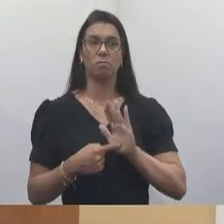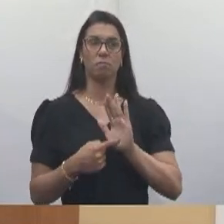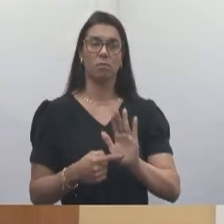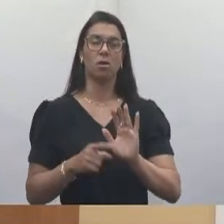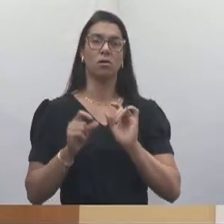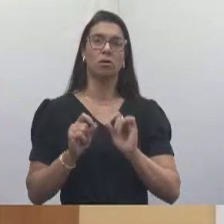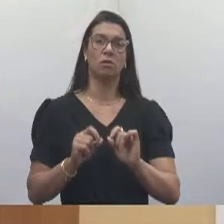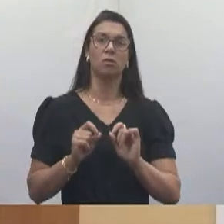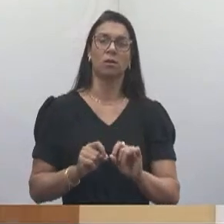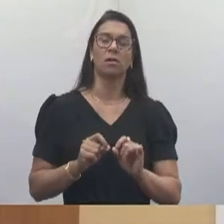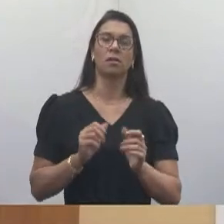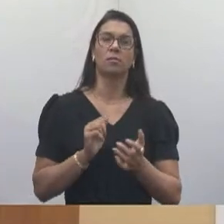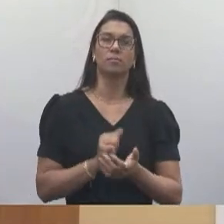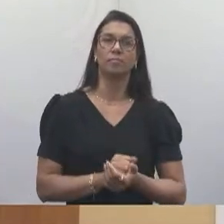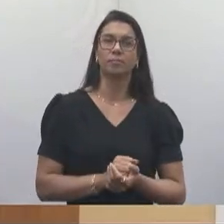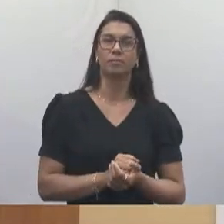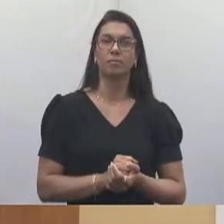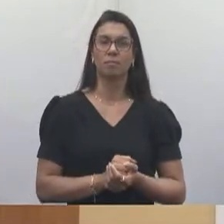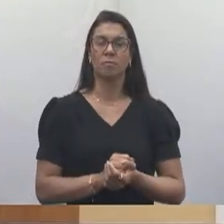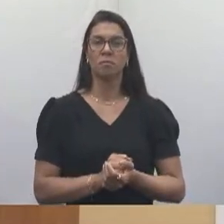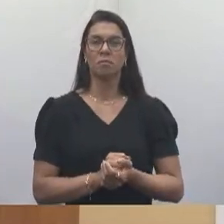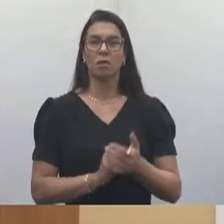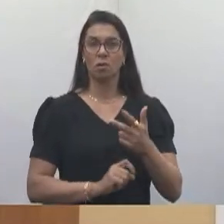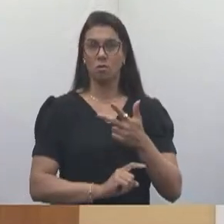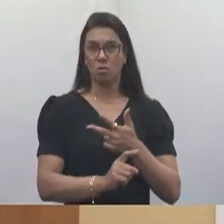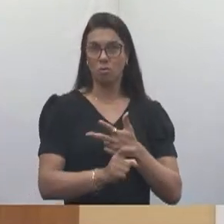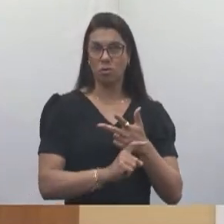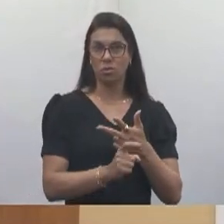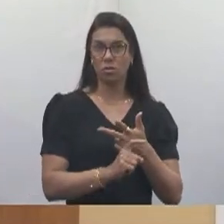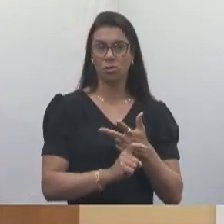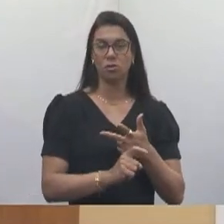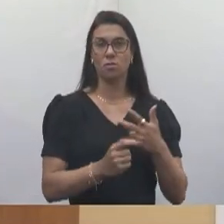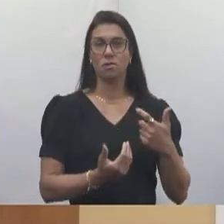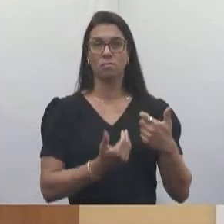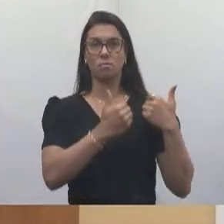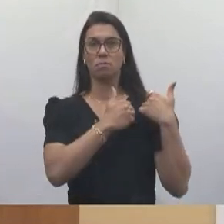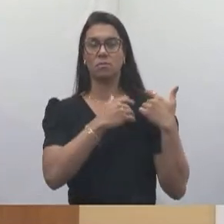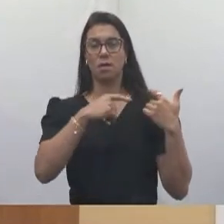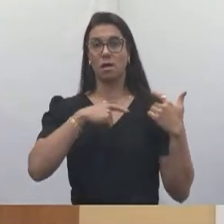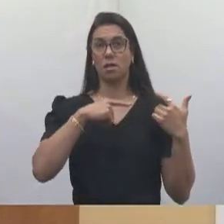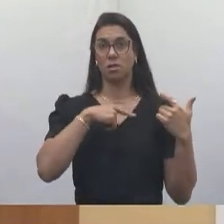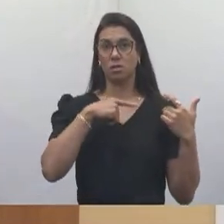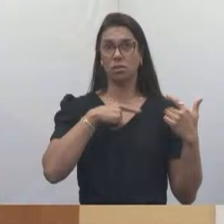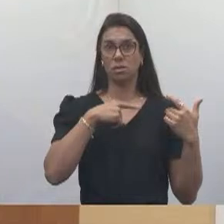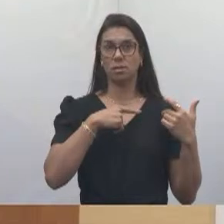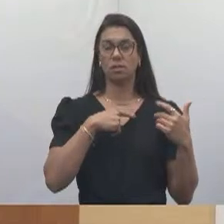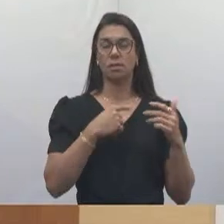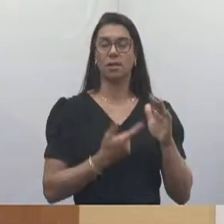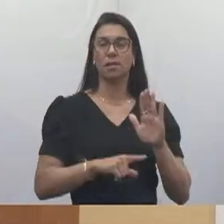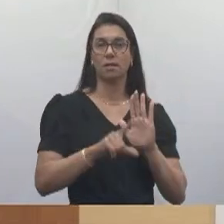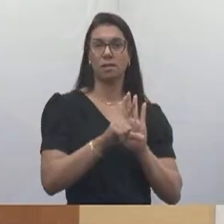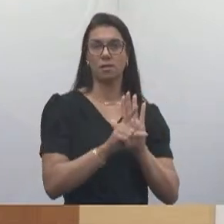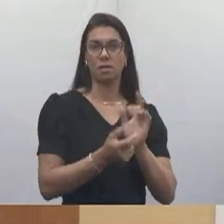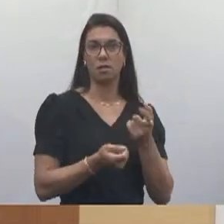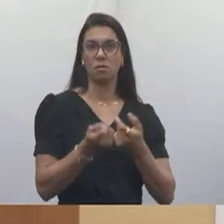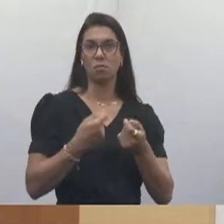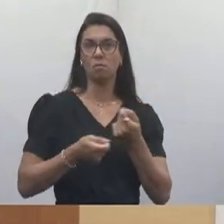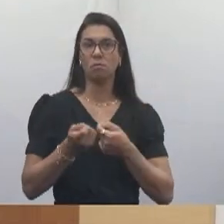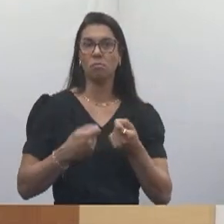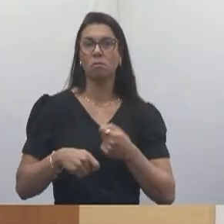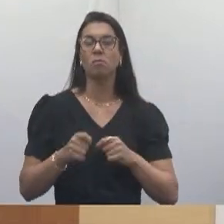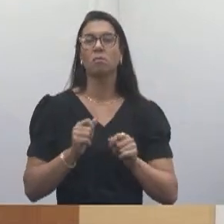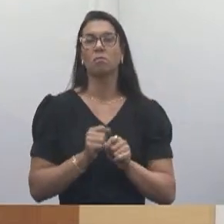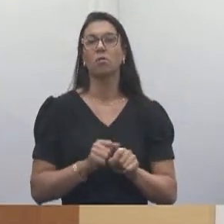comporta advertência para que o Executivo, porquanto responsável pela iniciativa das leis de planejamento, promova os